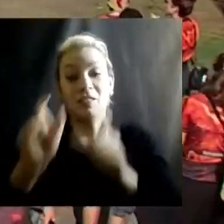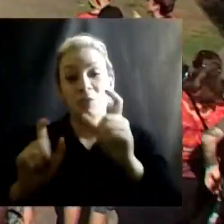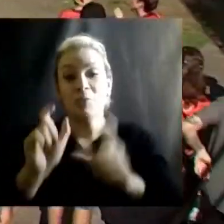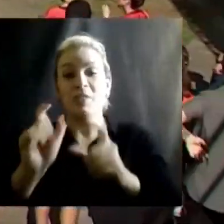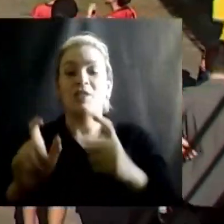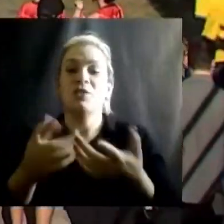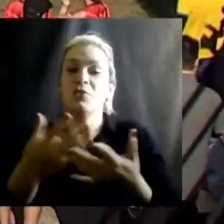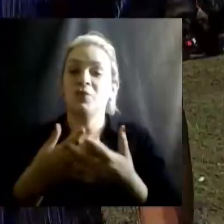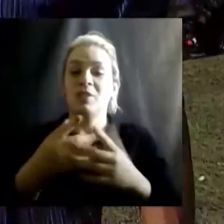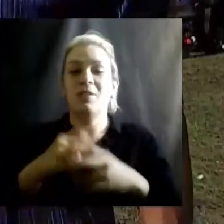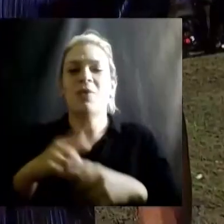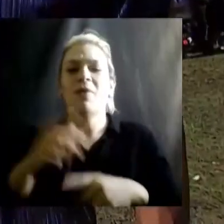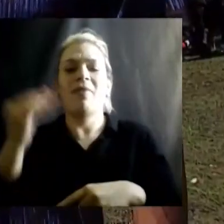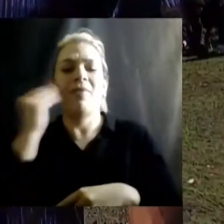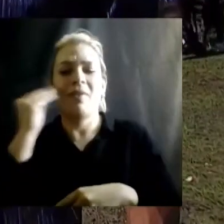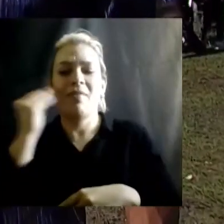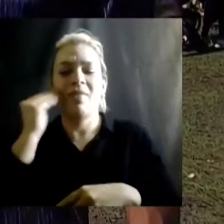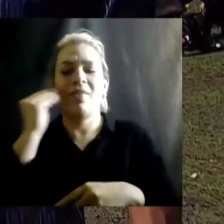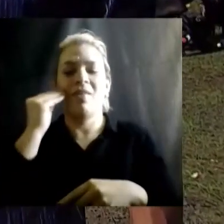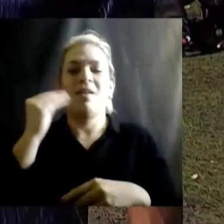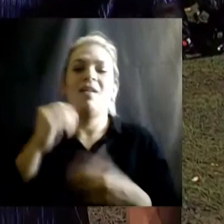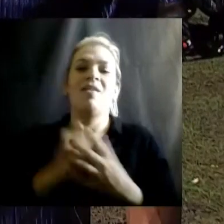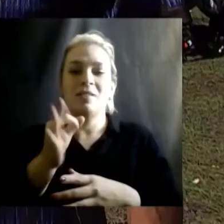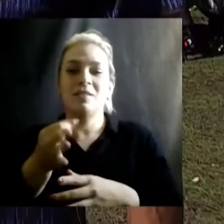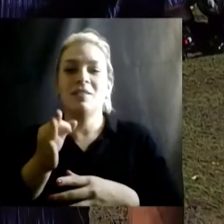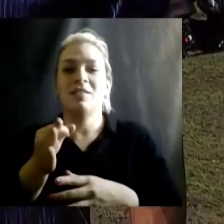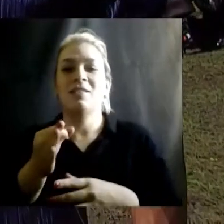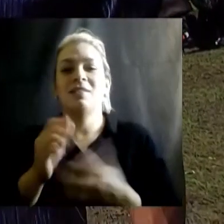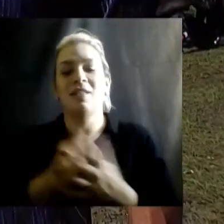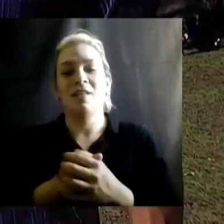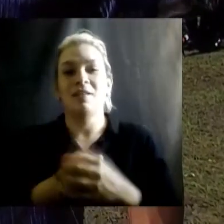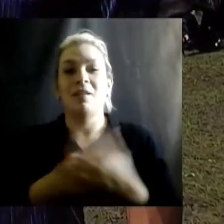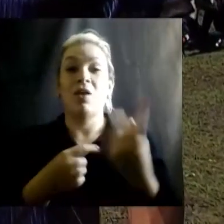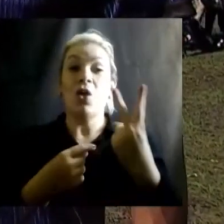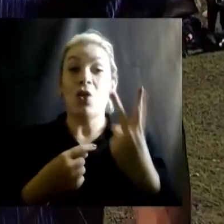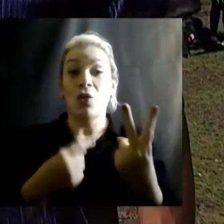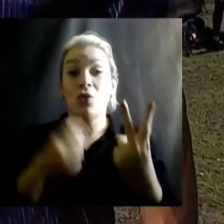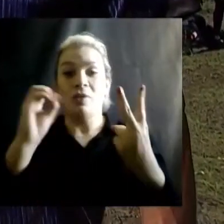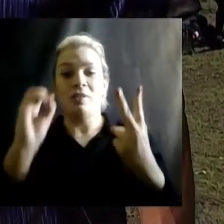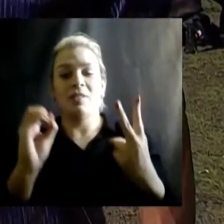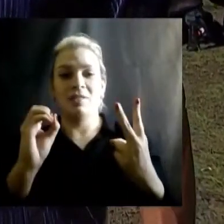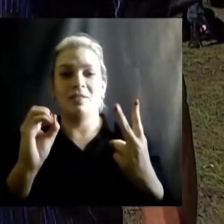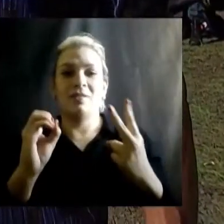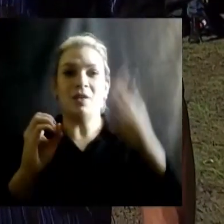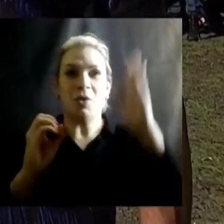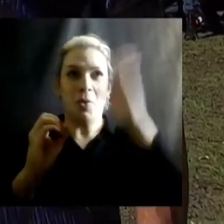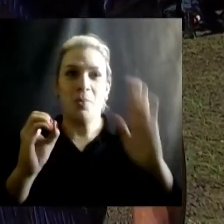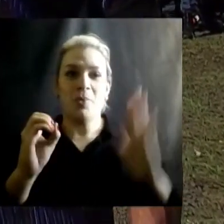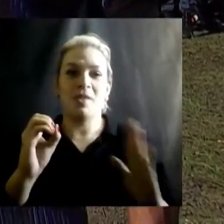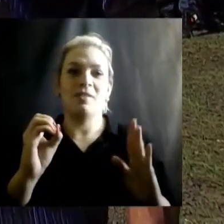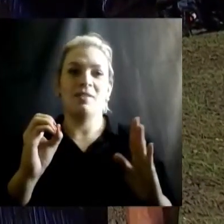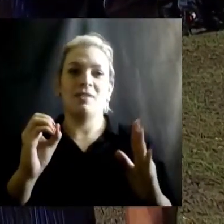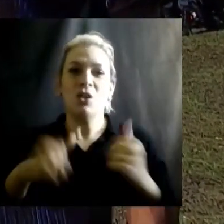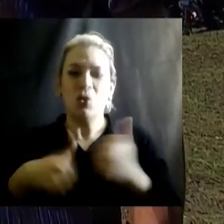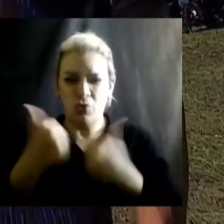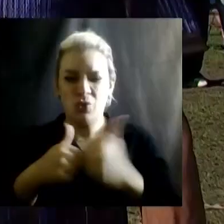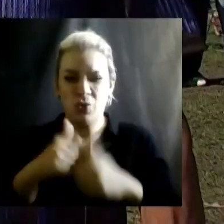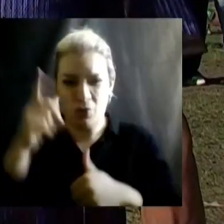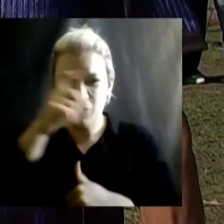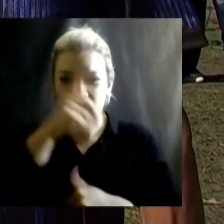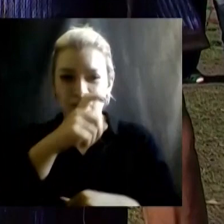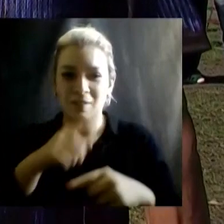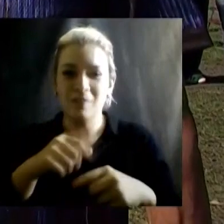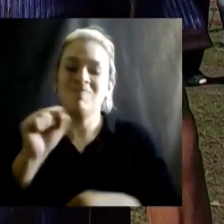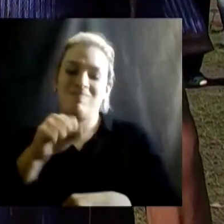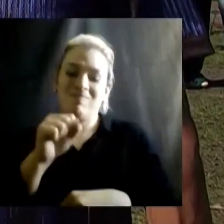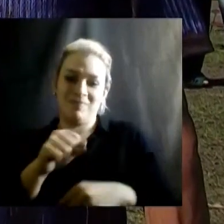da seleção brasileira. 2-0 Brasil. Vai ser um jogo difícil? Vai, mas vai dar melhor Brasil. A